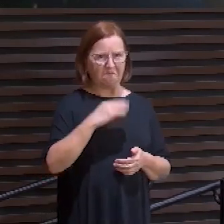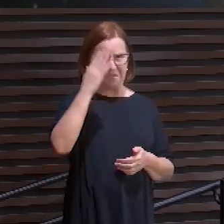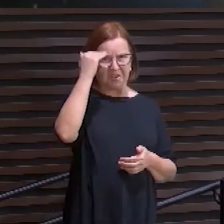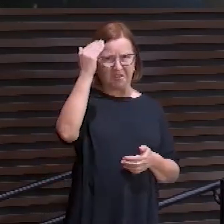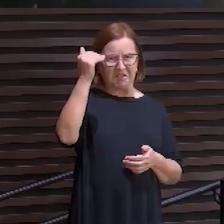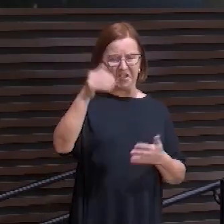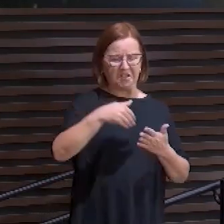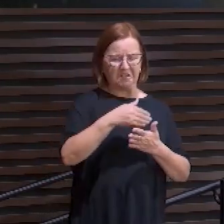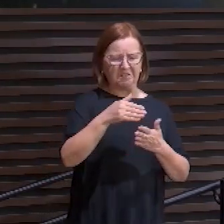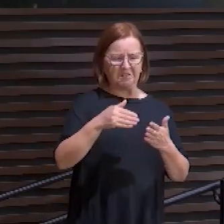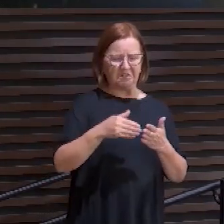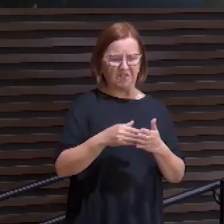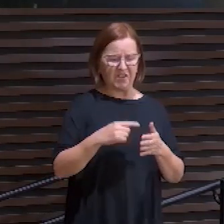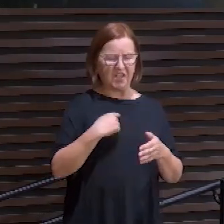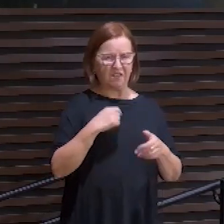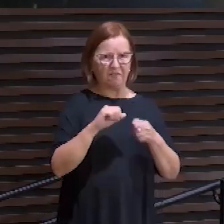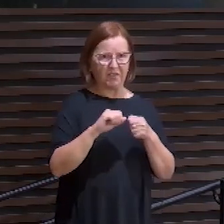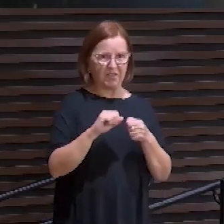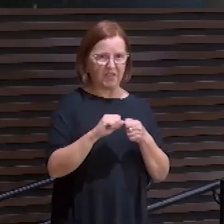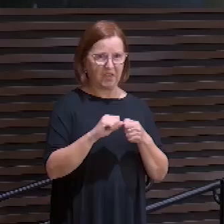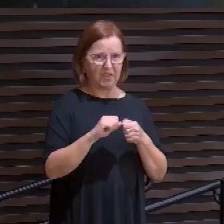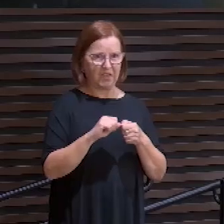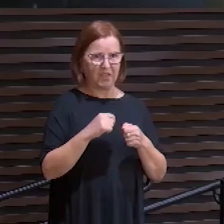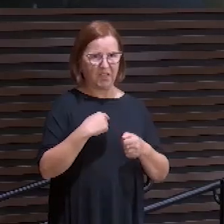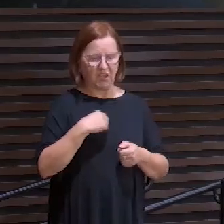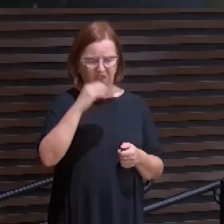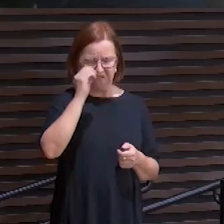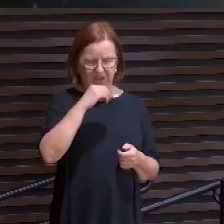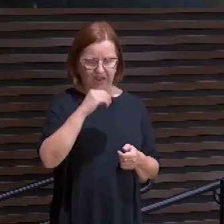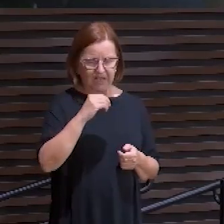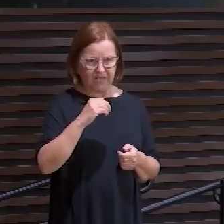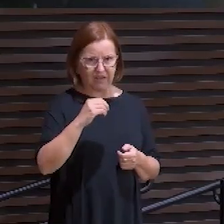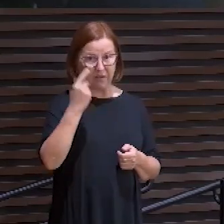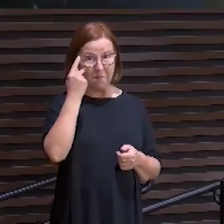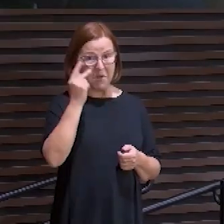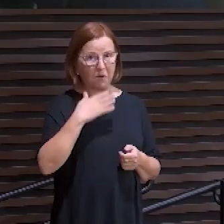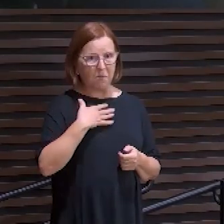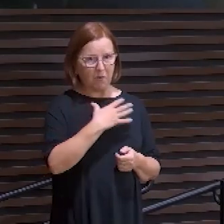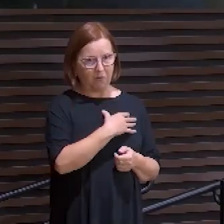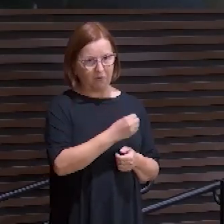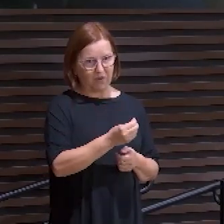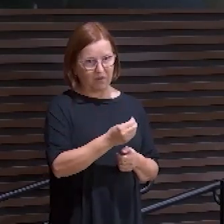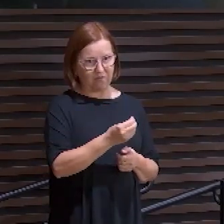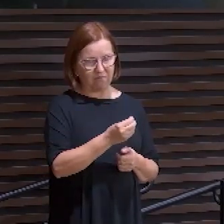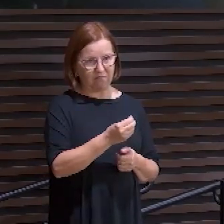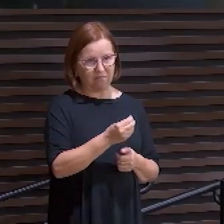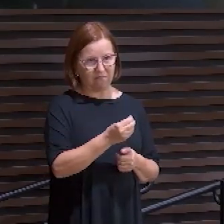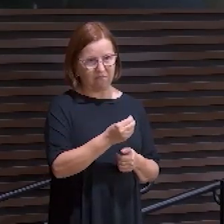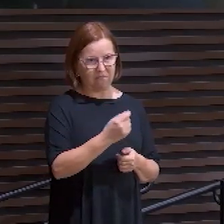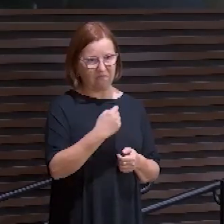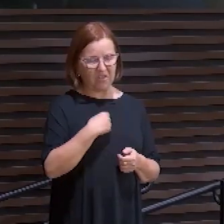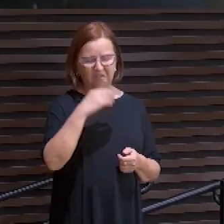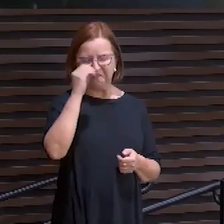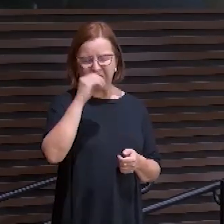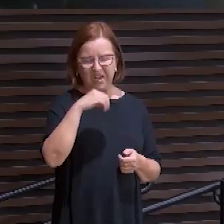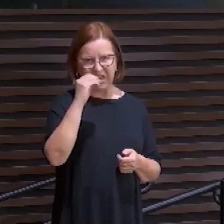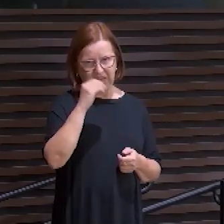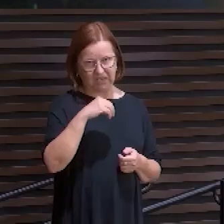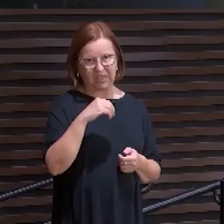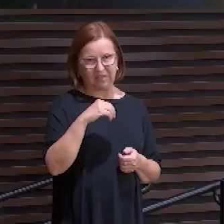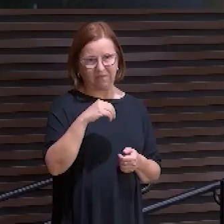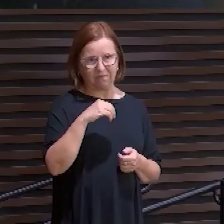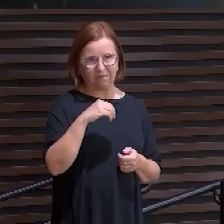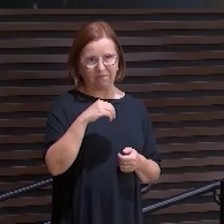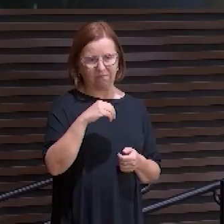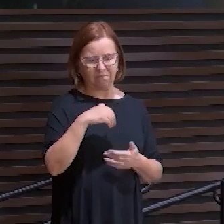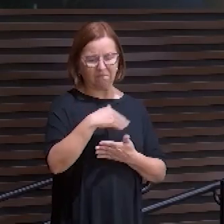meus empreendimentos e eu for um fracasso para o meu filho, eu fracassei